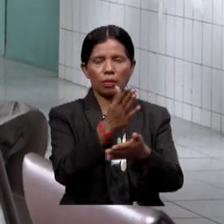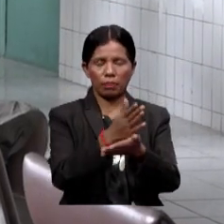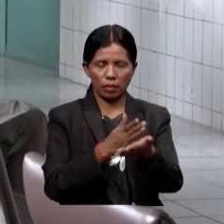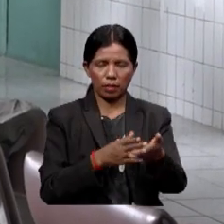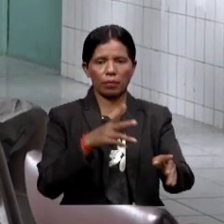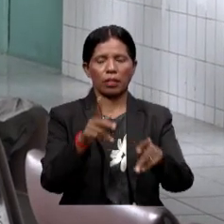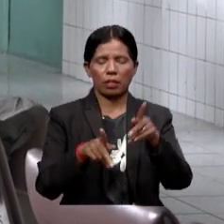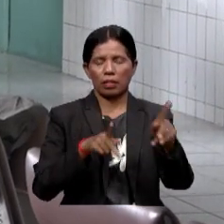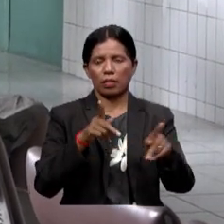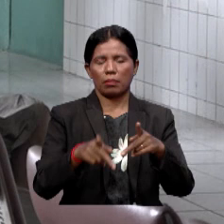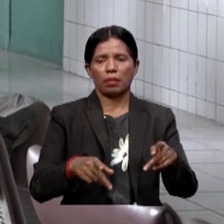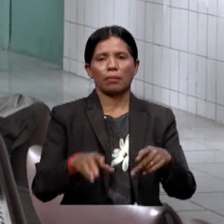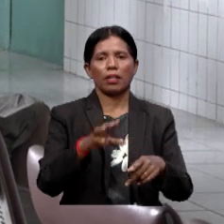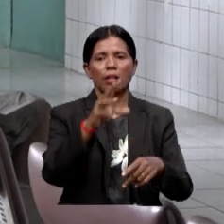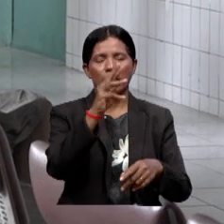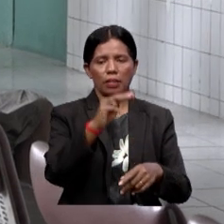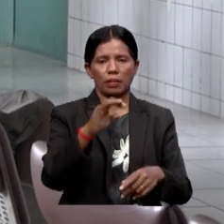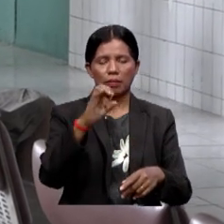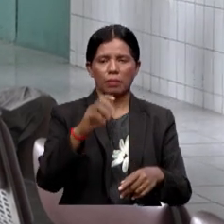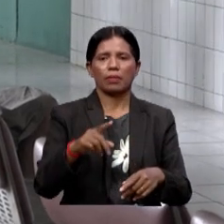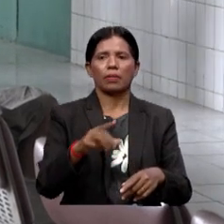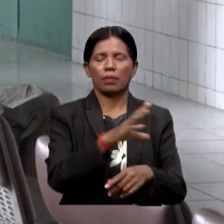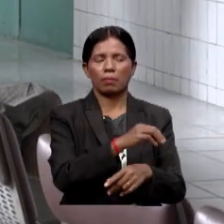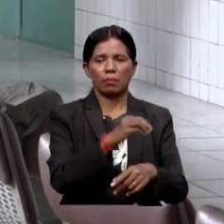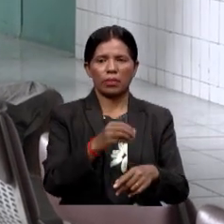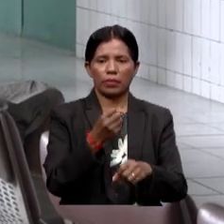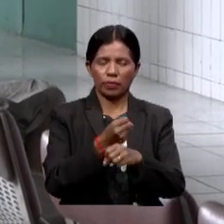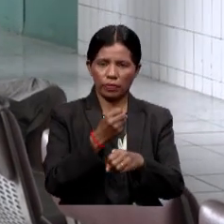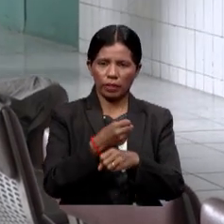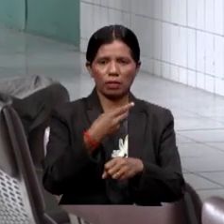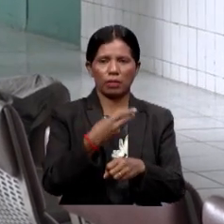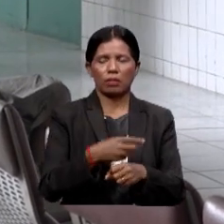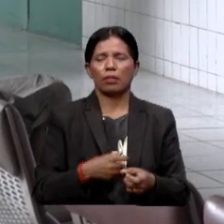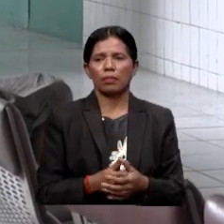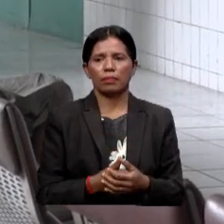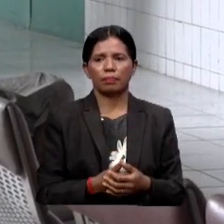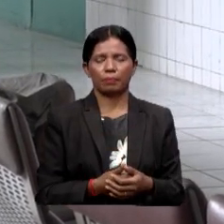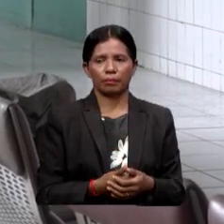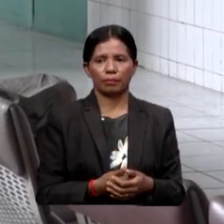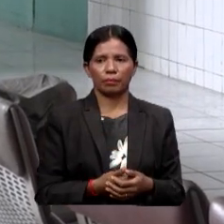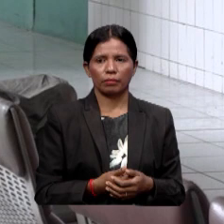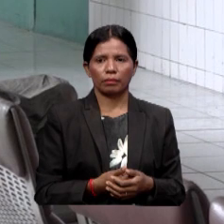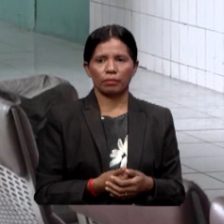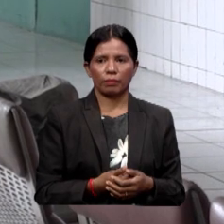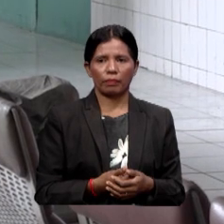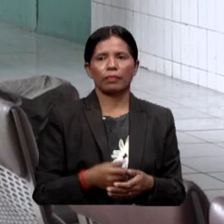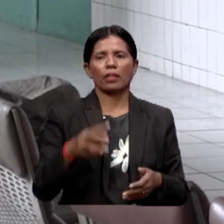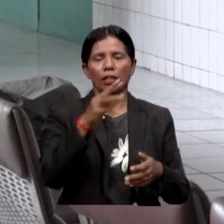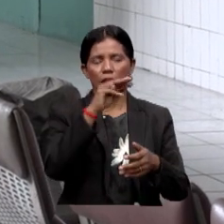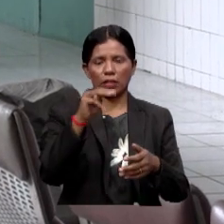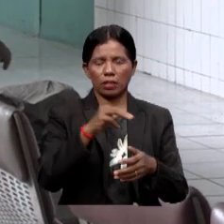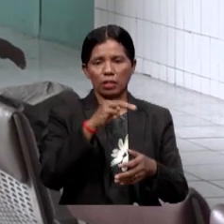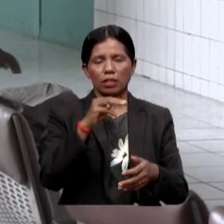operava mi fato, ovos, ba próstata, né? Sempre ia, ruane, sempre, segunda ou quinta, né? Sempre ia